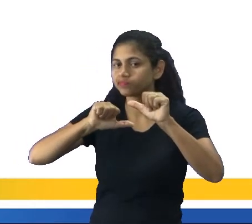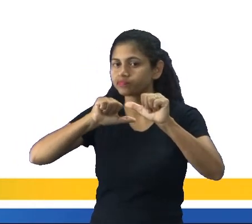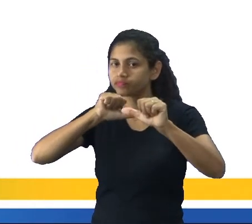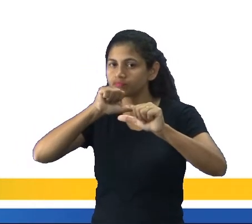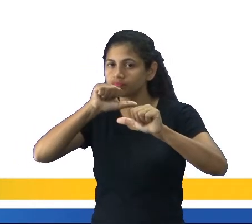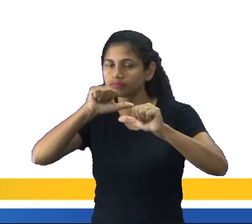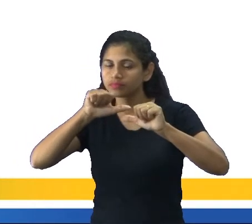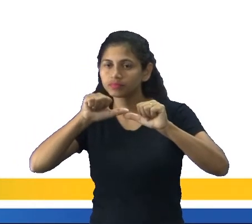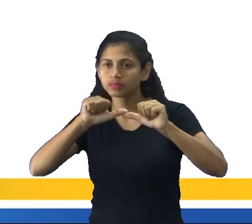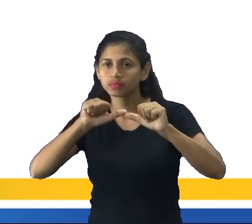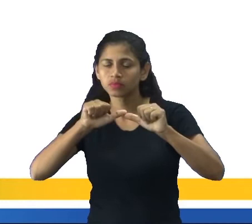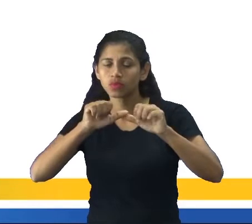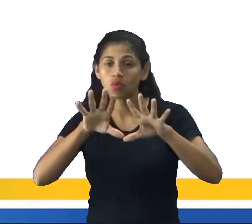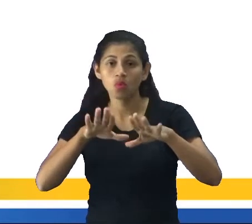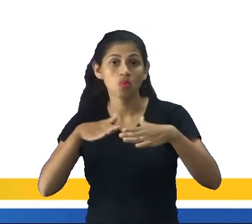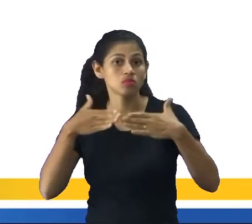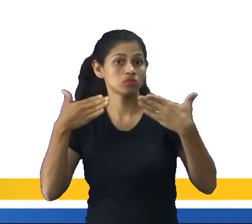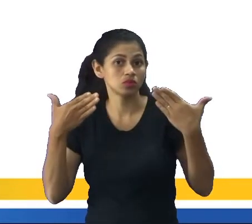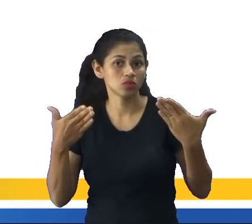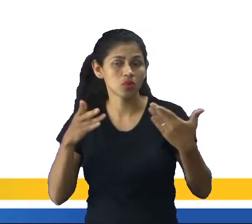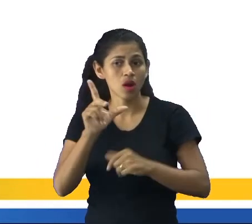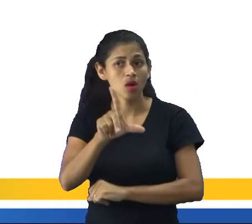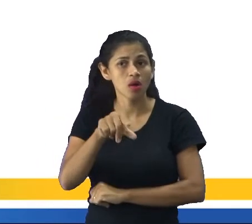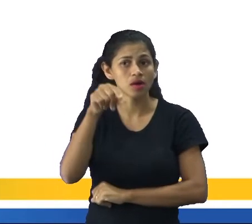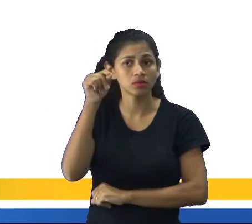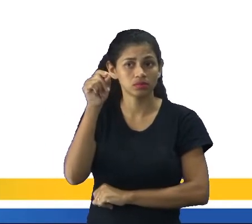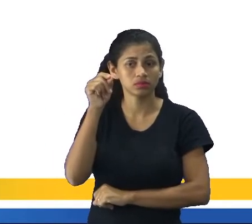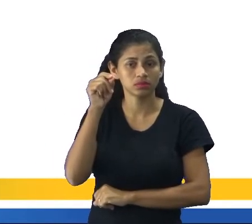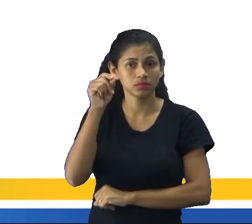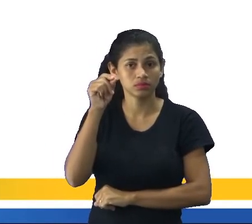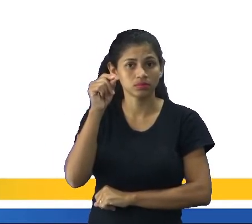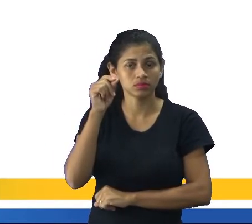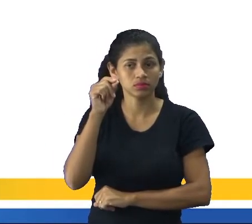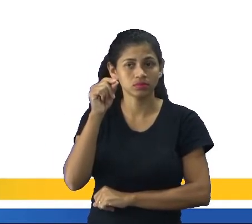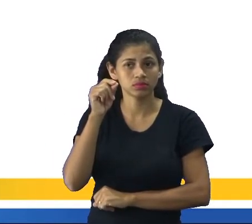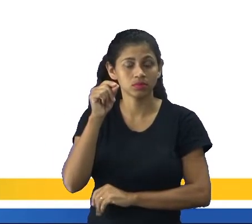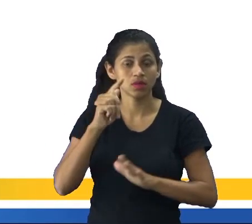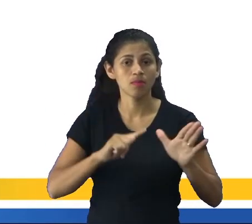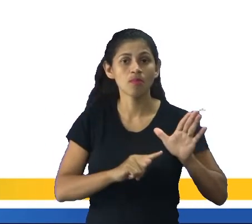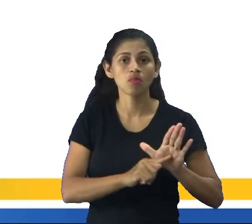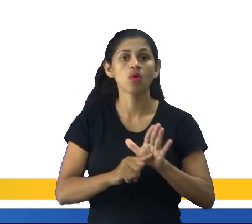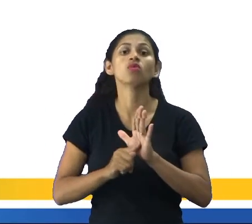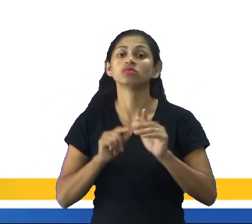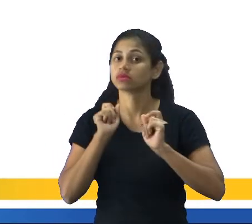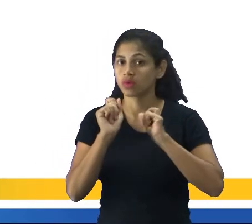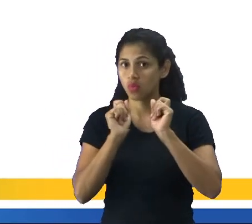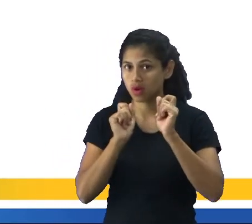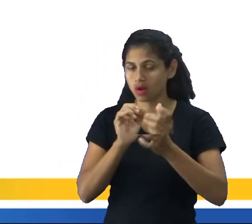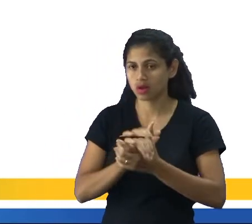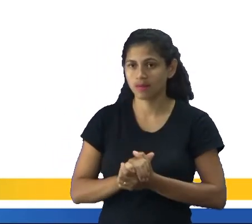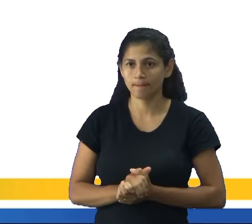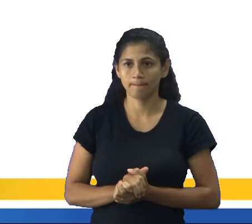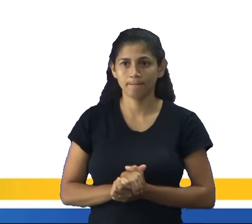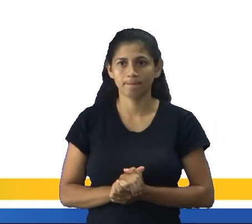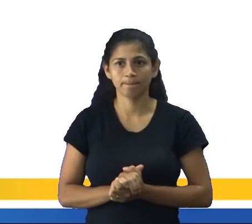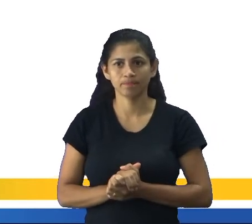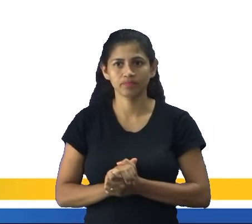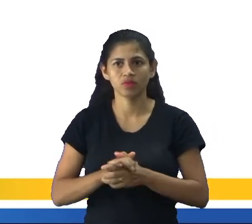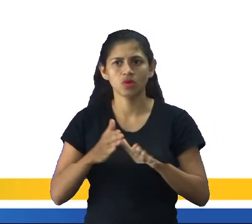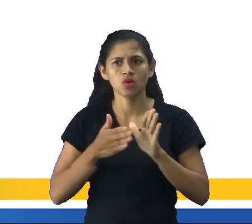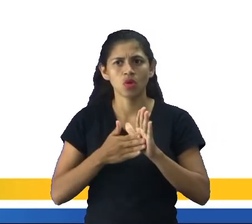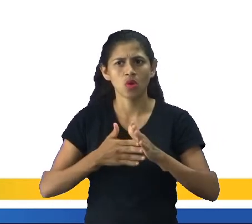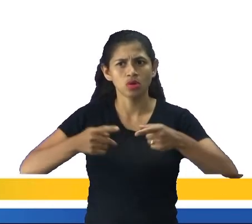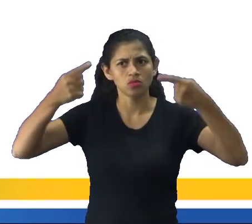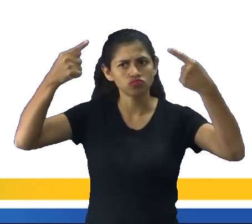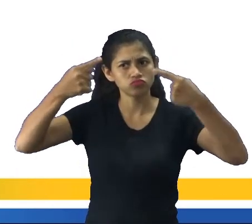das alternativas vai dar esse direcionamento que vai evidenciar sobre o que é brincadeira? Ó, tem o caráter competitivo